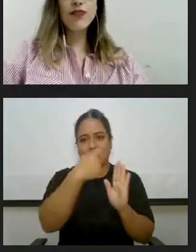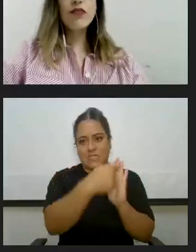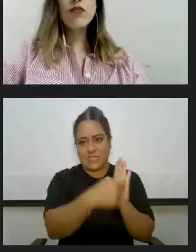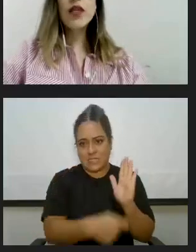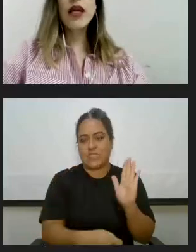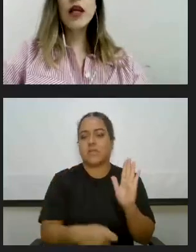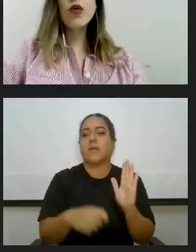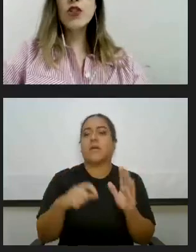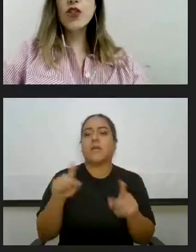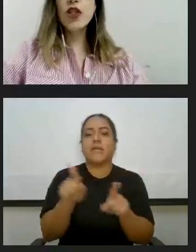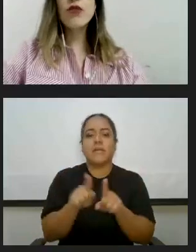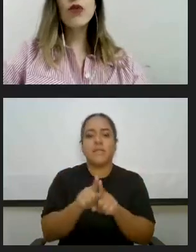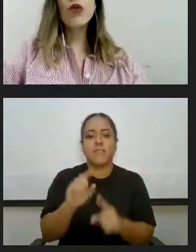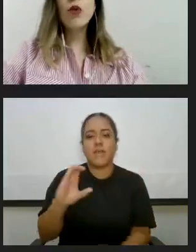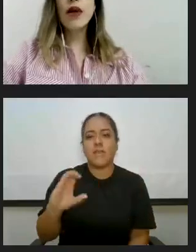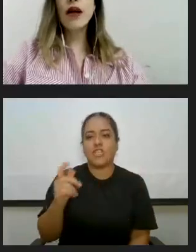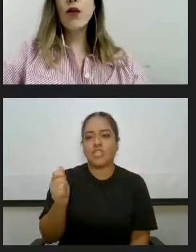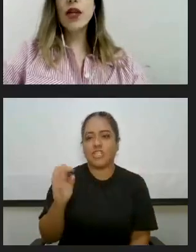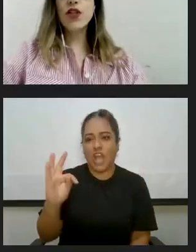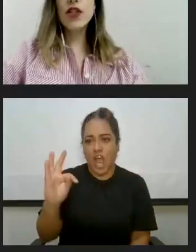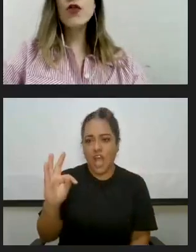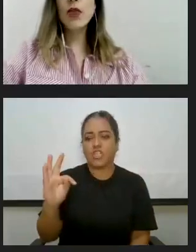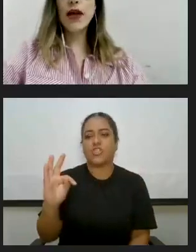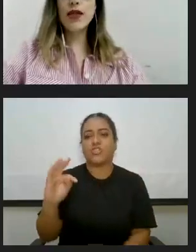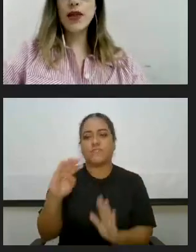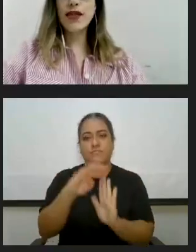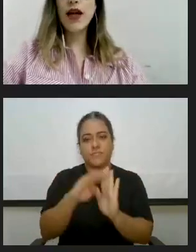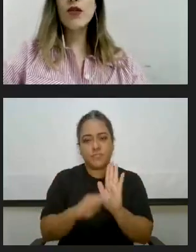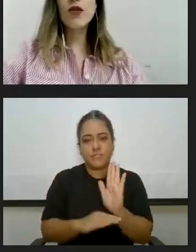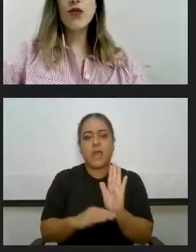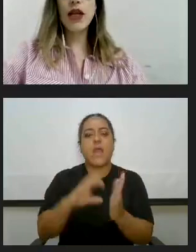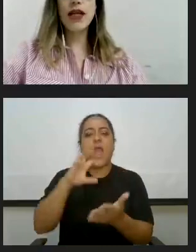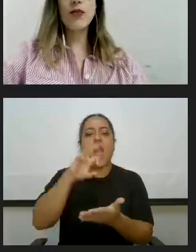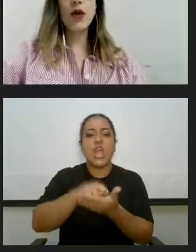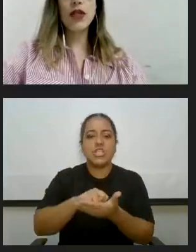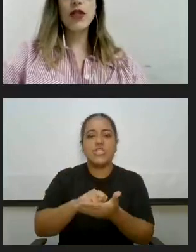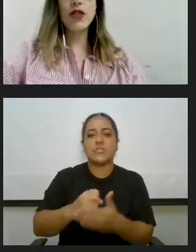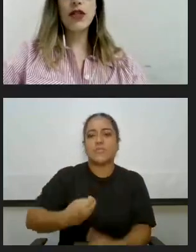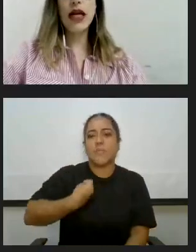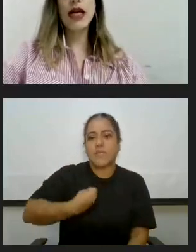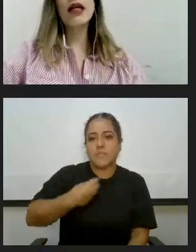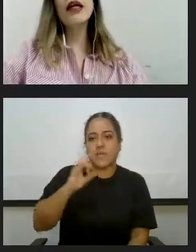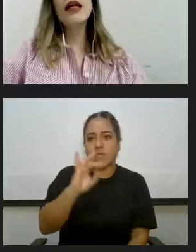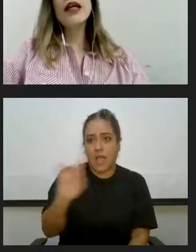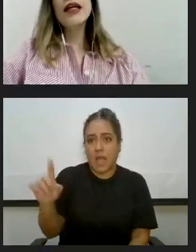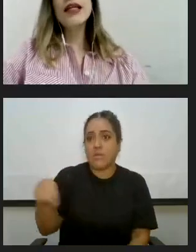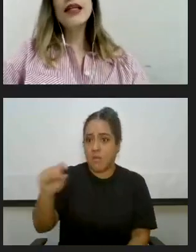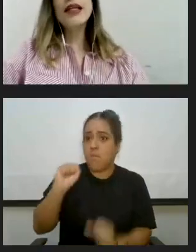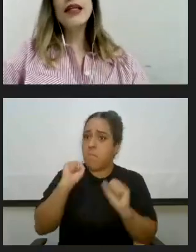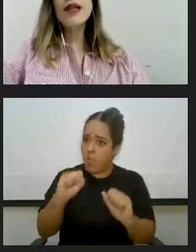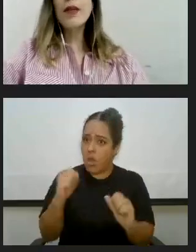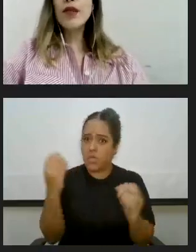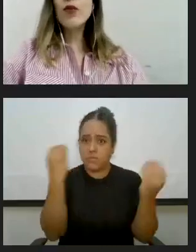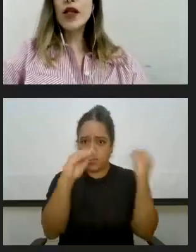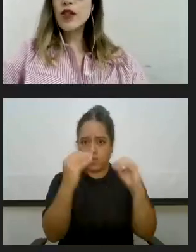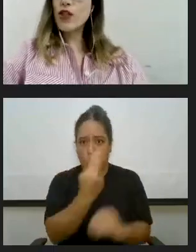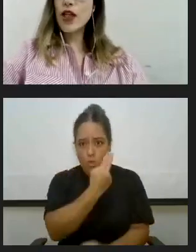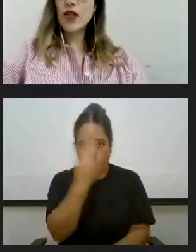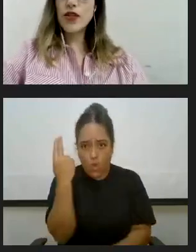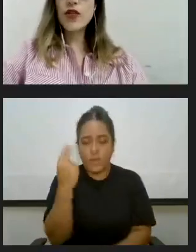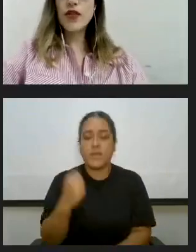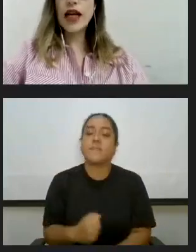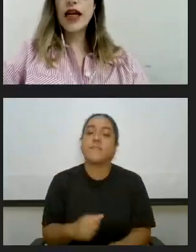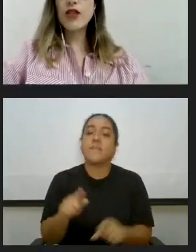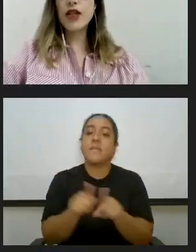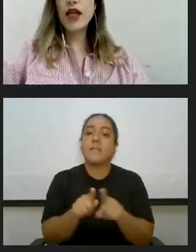né, coletivo, um registro para participação, então os colegas podem registrar. E também durante